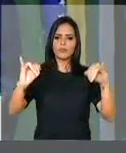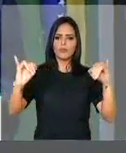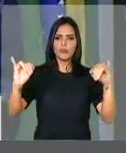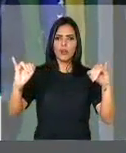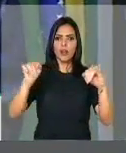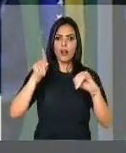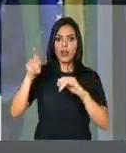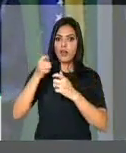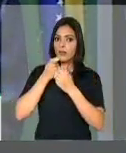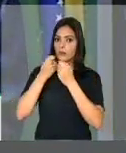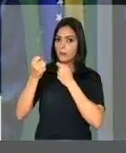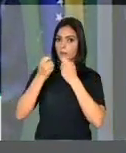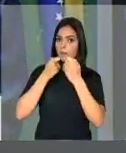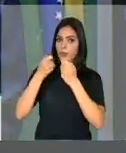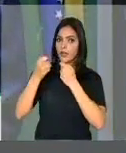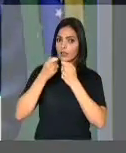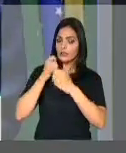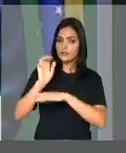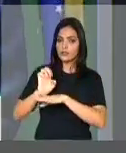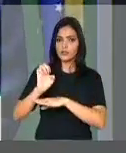da imprensa do Piauí.